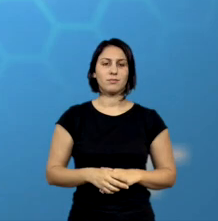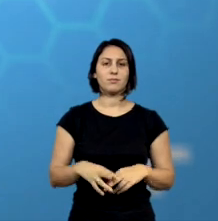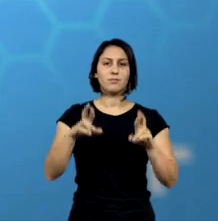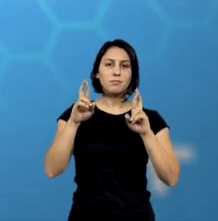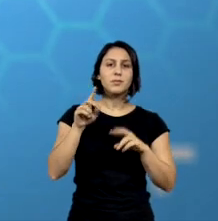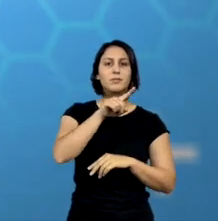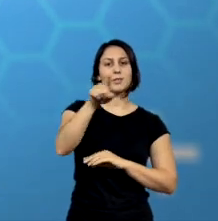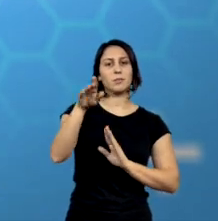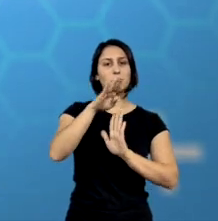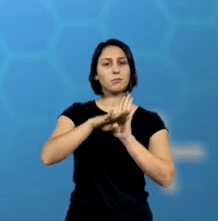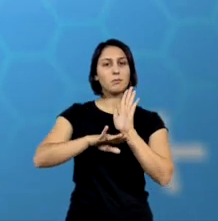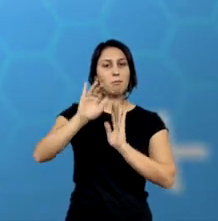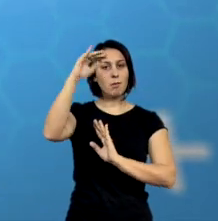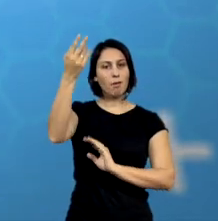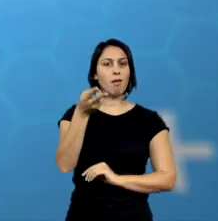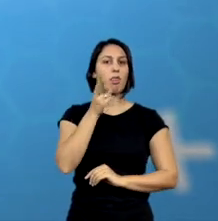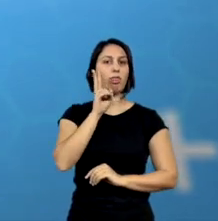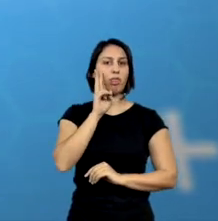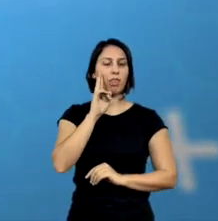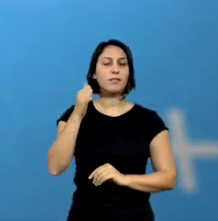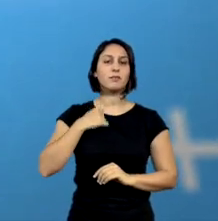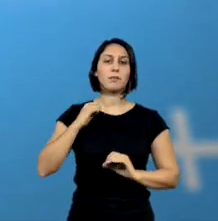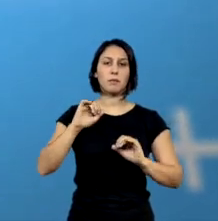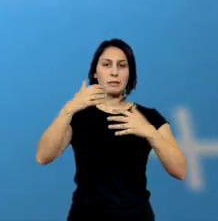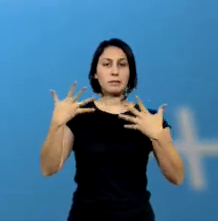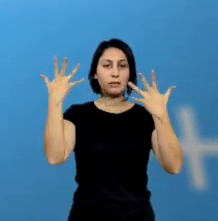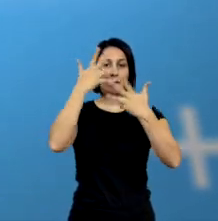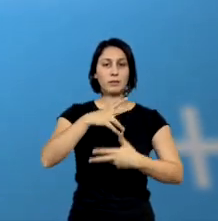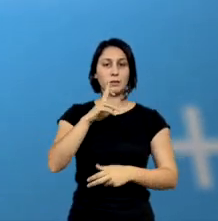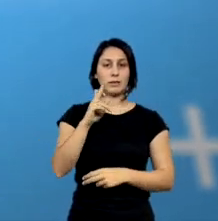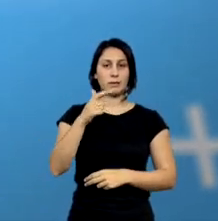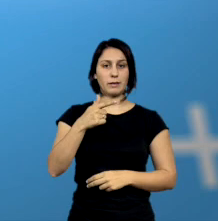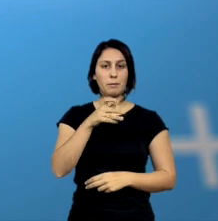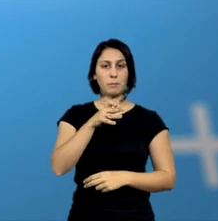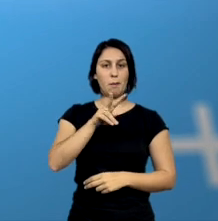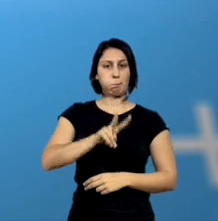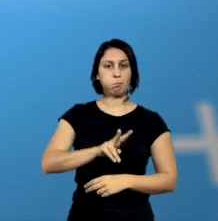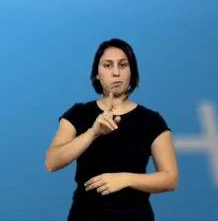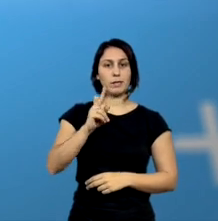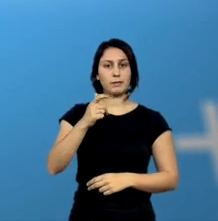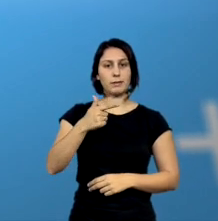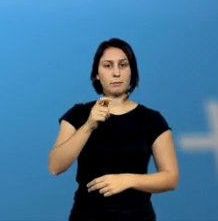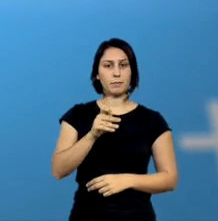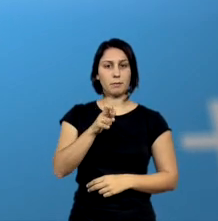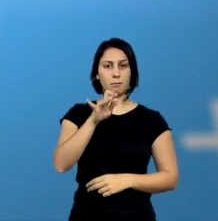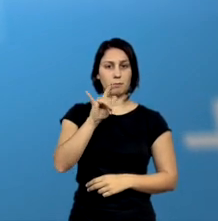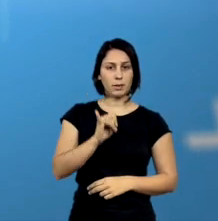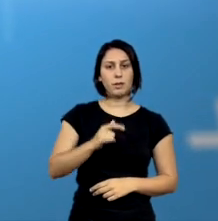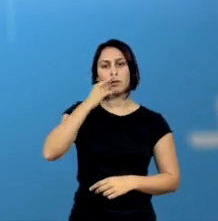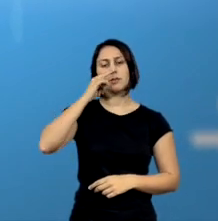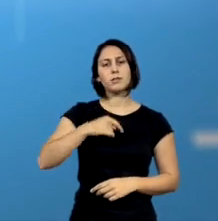contamos convosco no próximo programa sábado ao início da noite na rtp2 e rtp pai